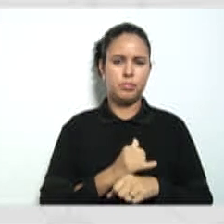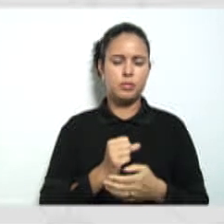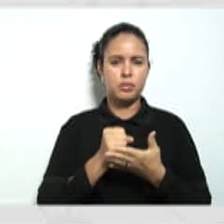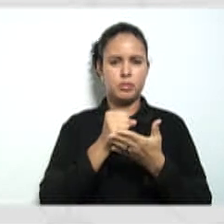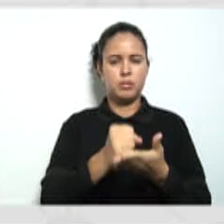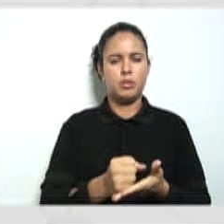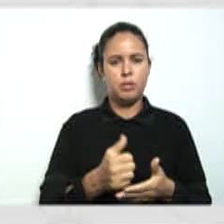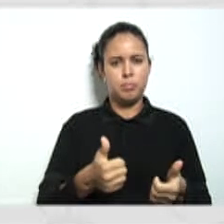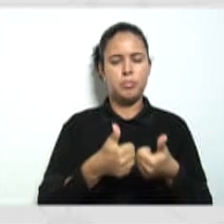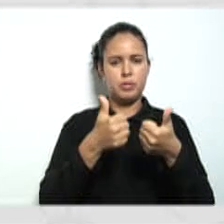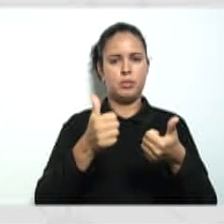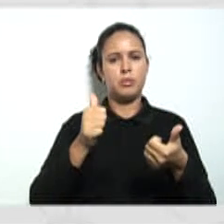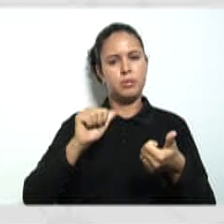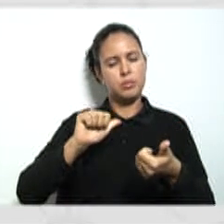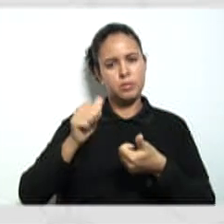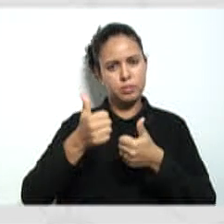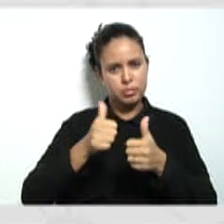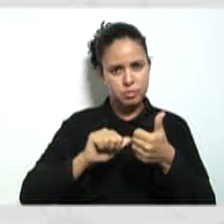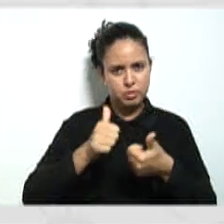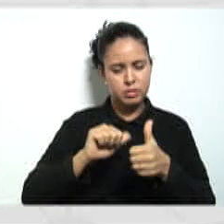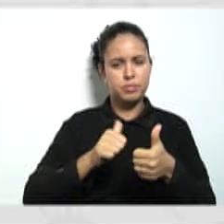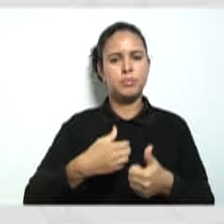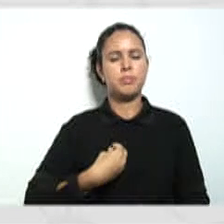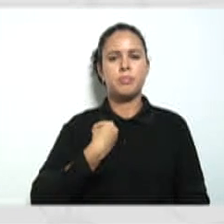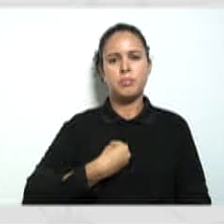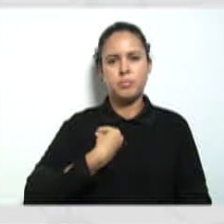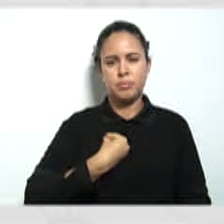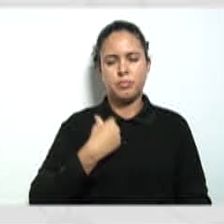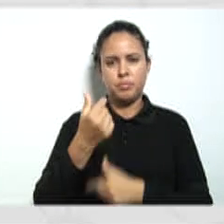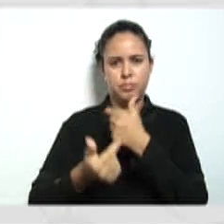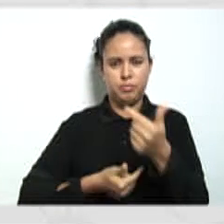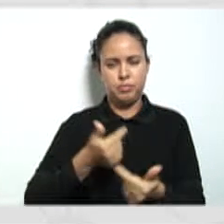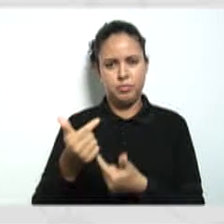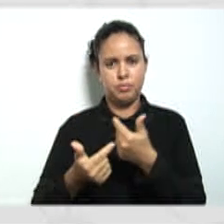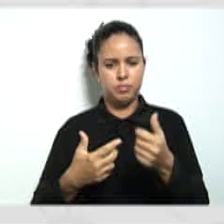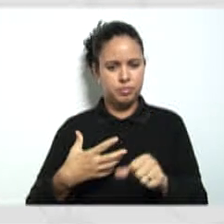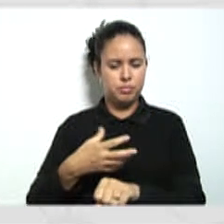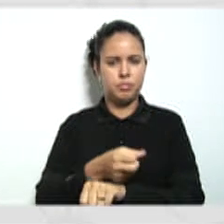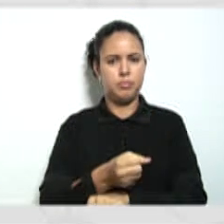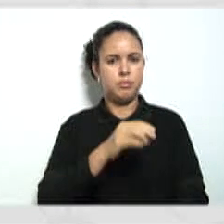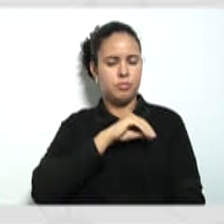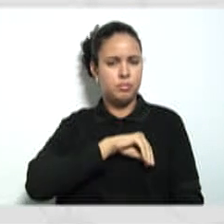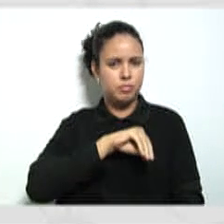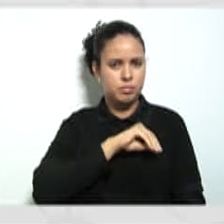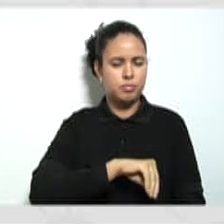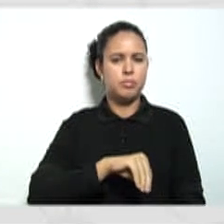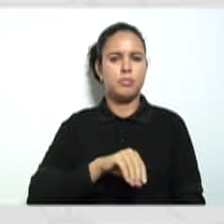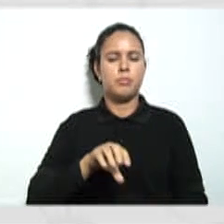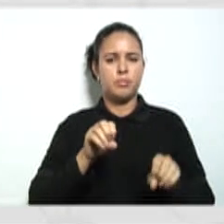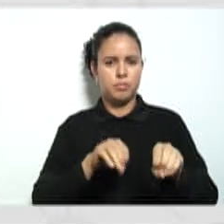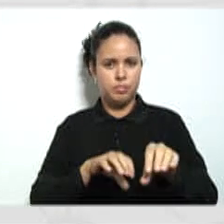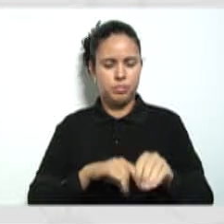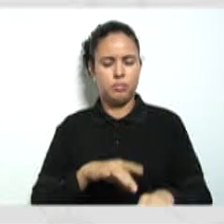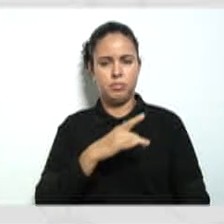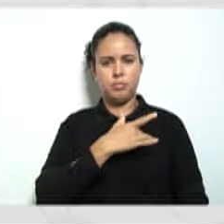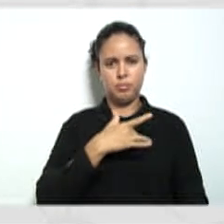qualidade de vida do trabalhador, melhor acesso à renda, melhor educação, melhoria também na